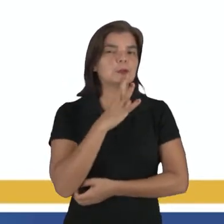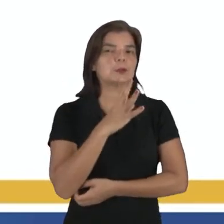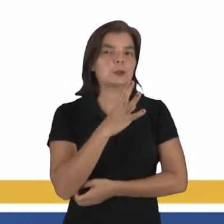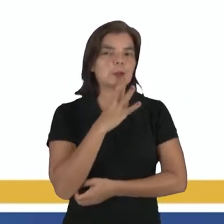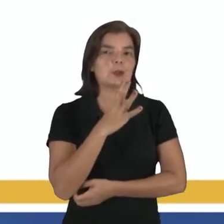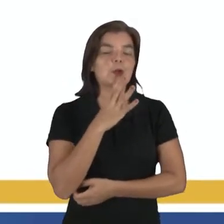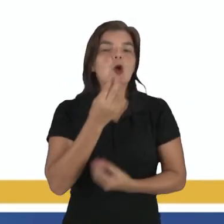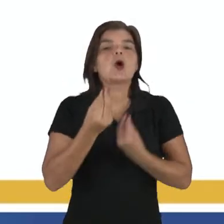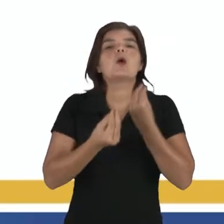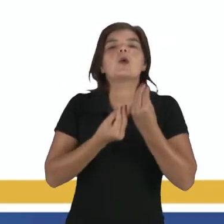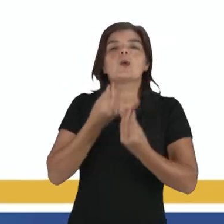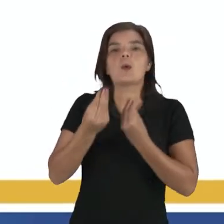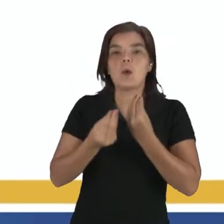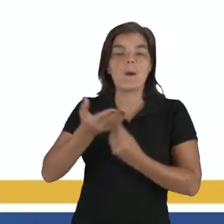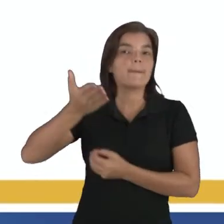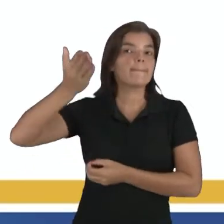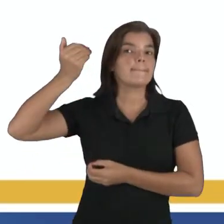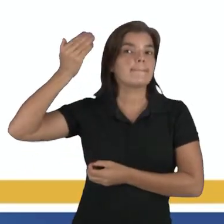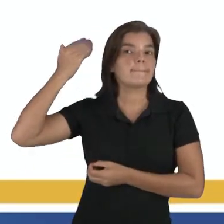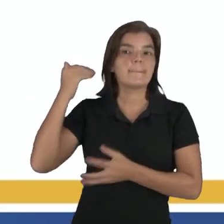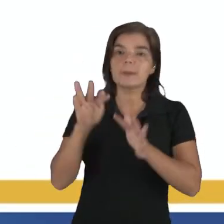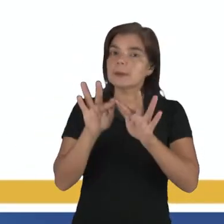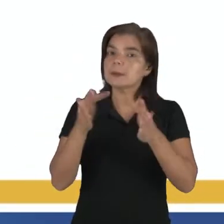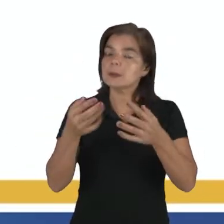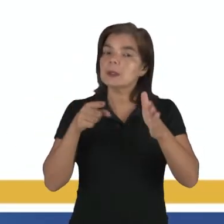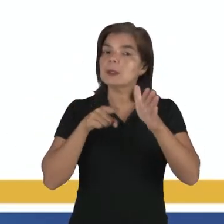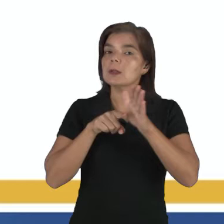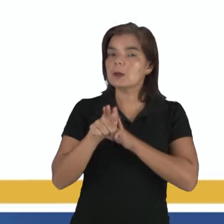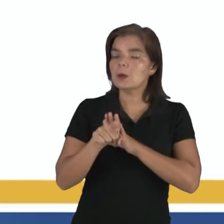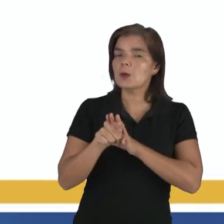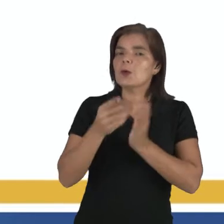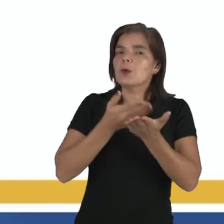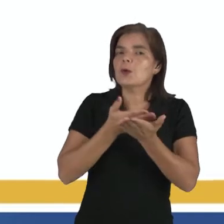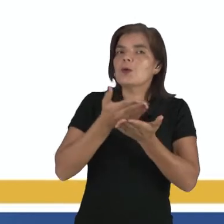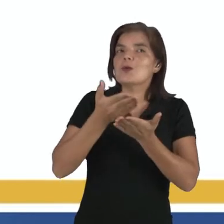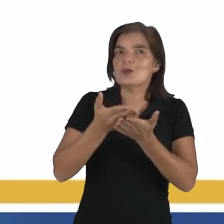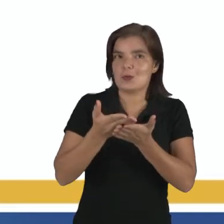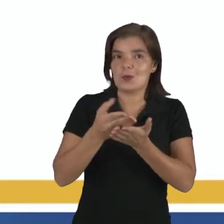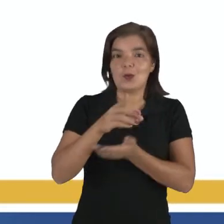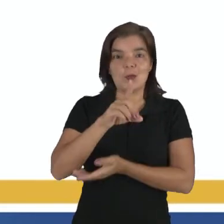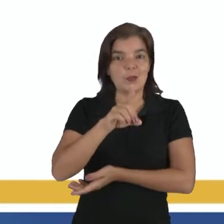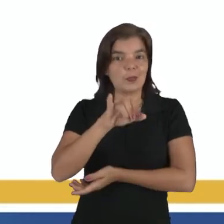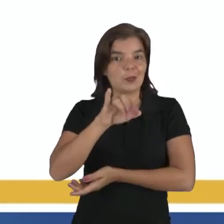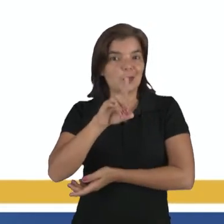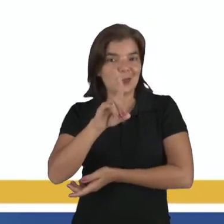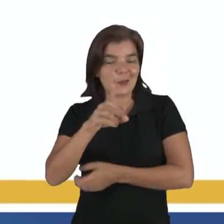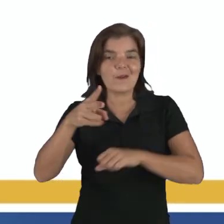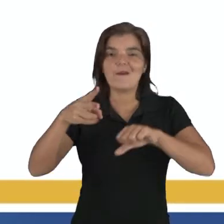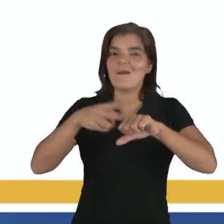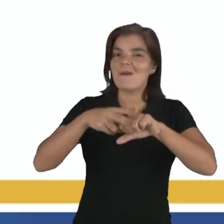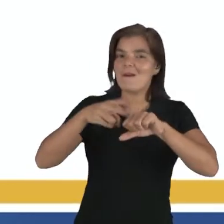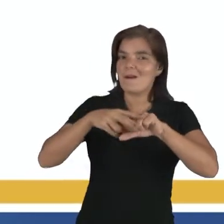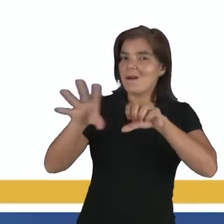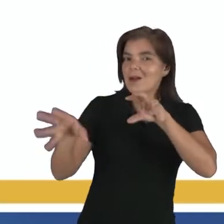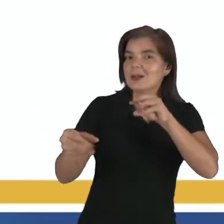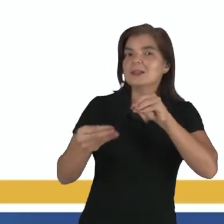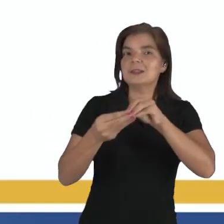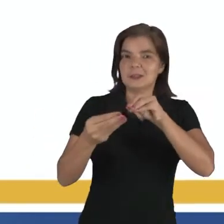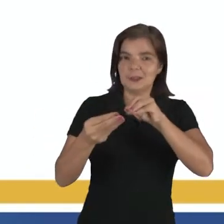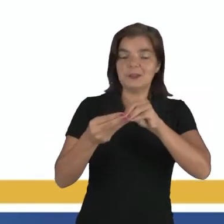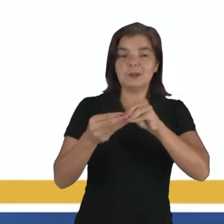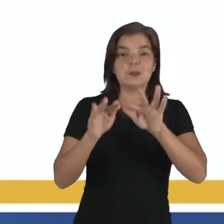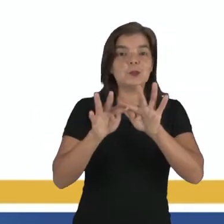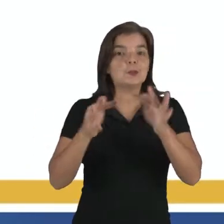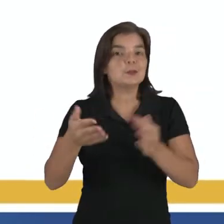né? Como eu estou falando de passado simples e essa pergunta começou com did, que é o verbo auxiliar do simple